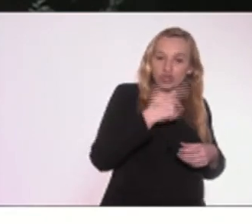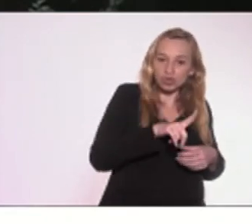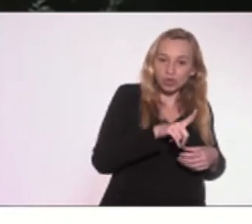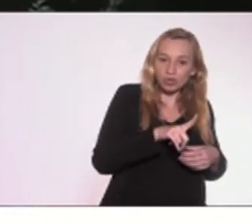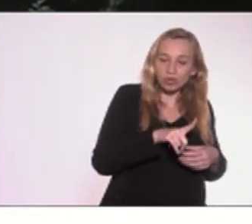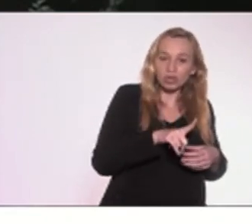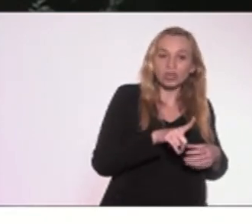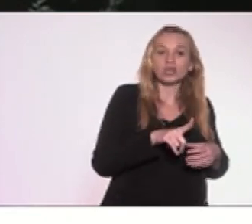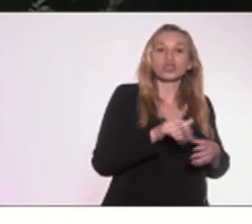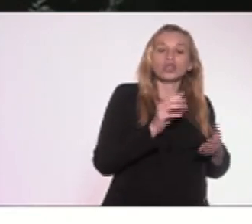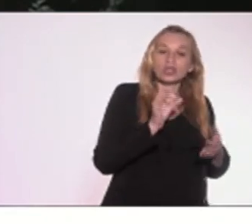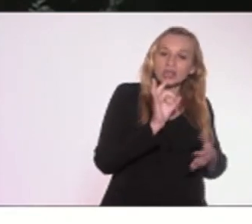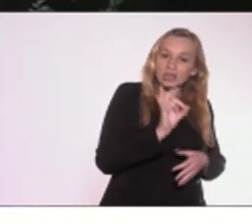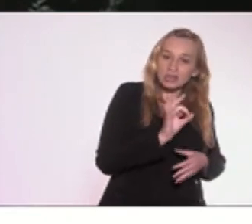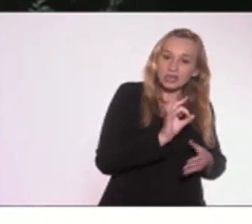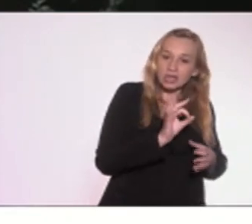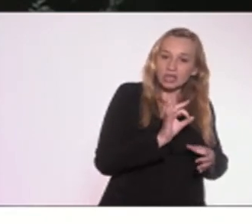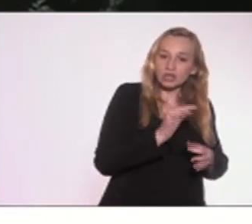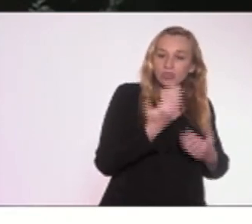havia borrado.